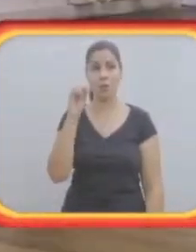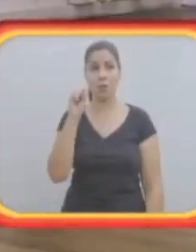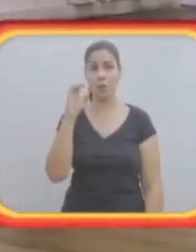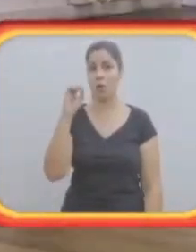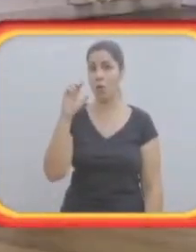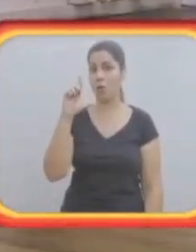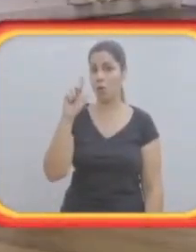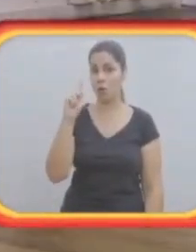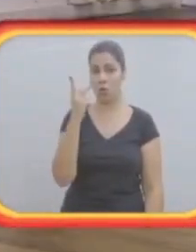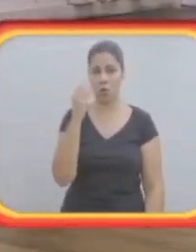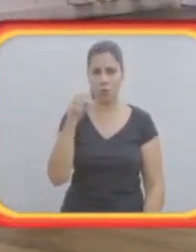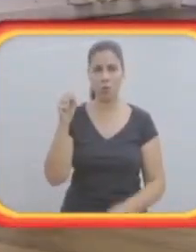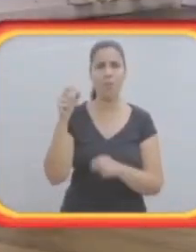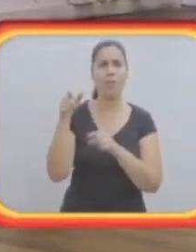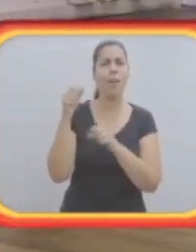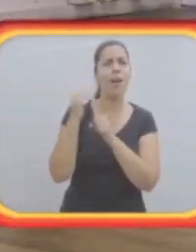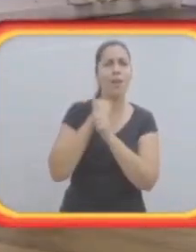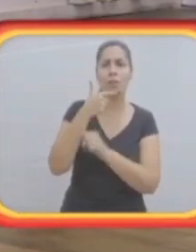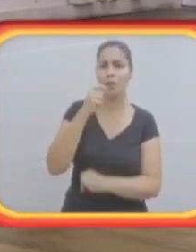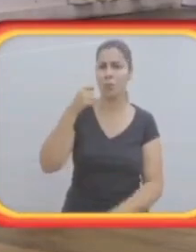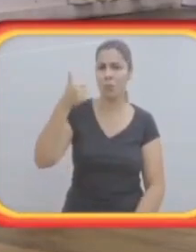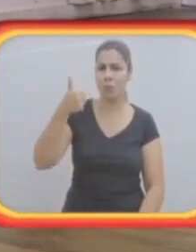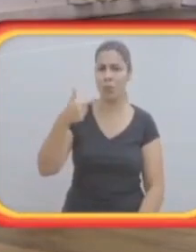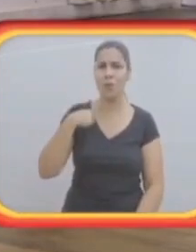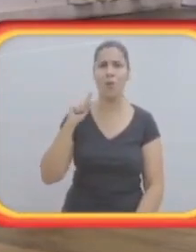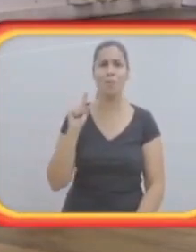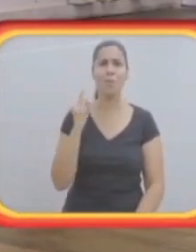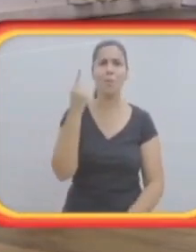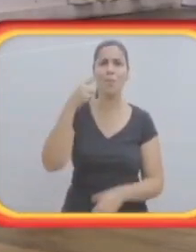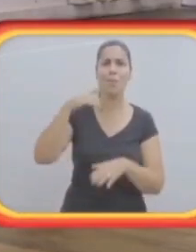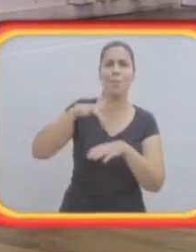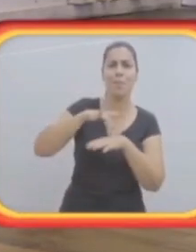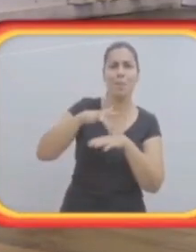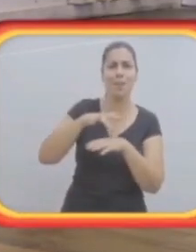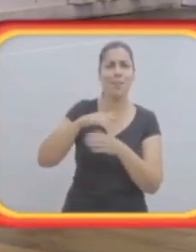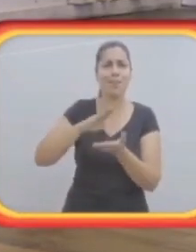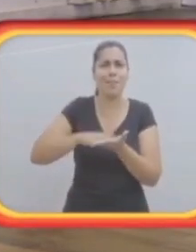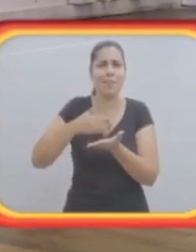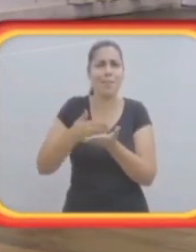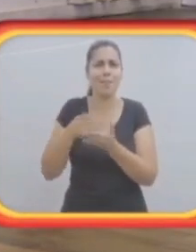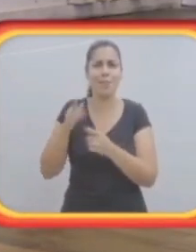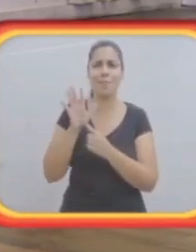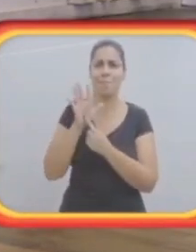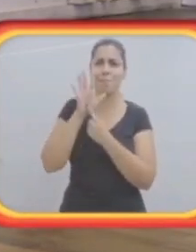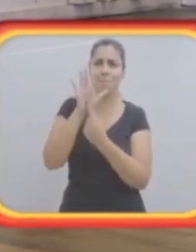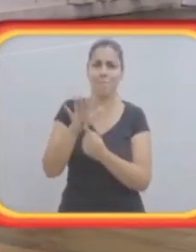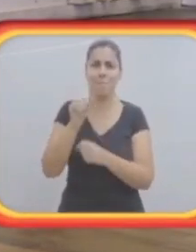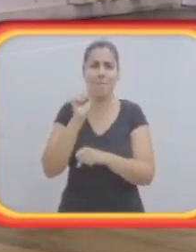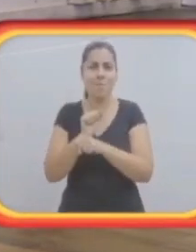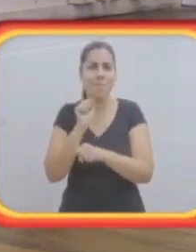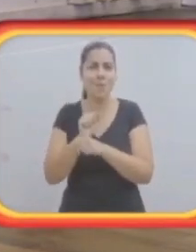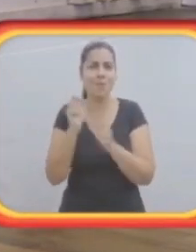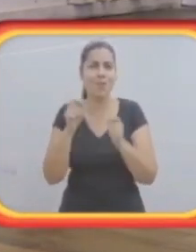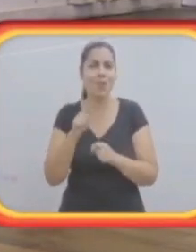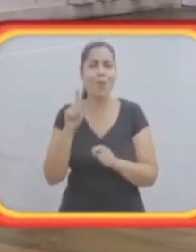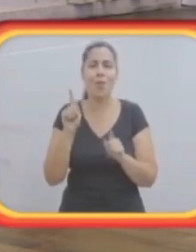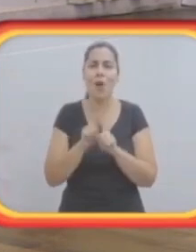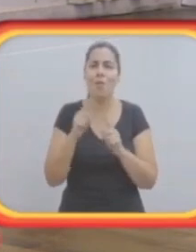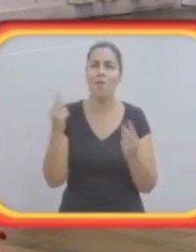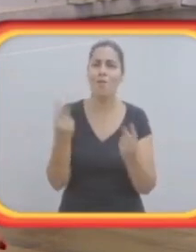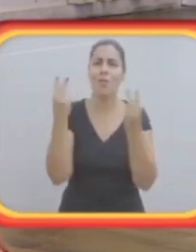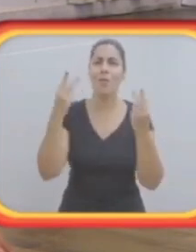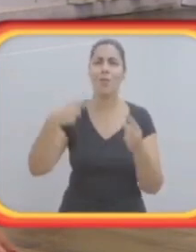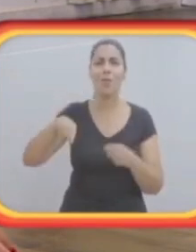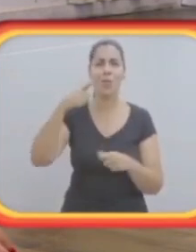fazendo parte dessa reestreia como observadora do Por Trás da Cor dos Olhos, em 2012 fui uma das